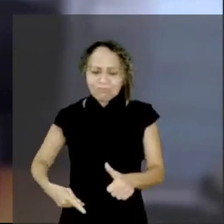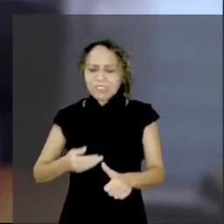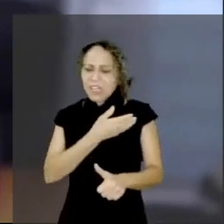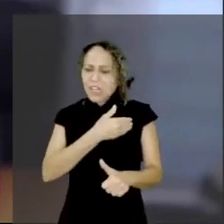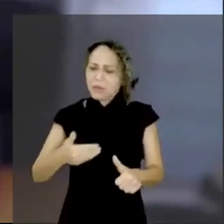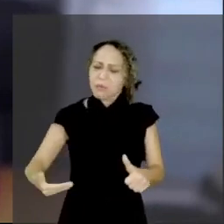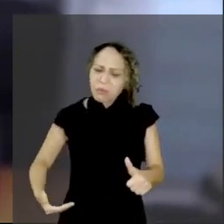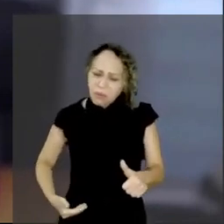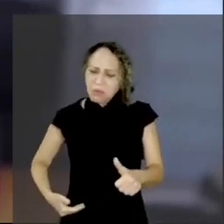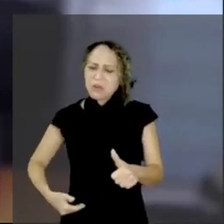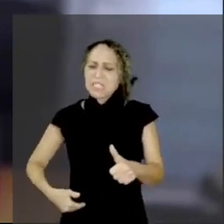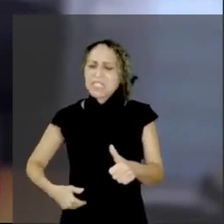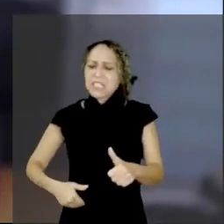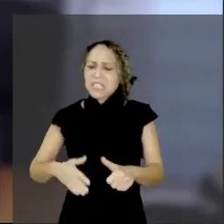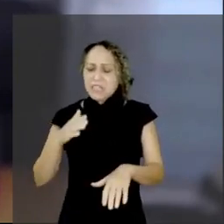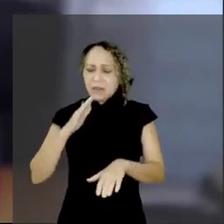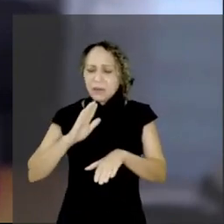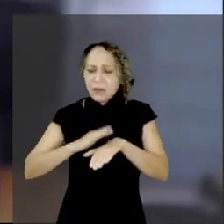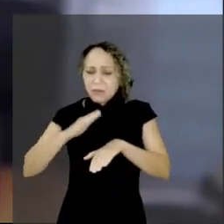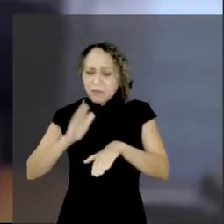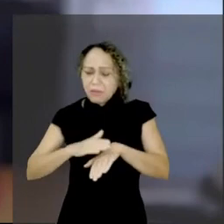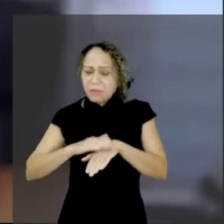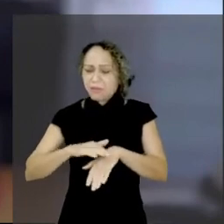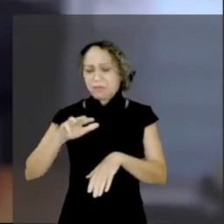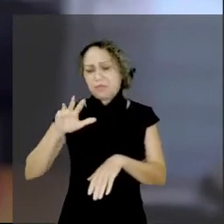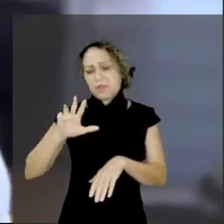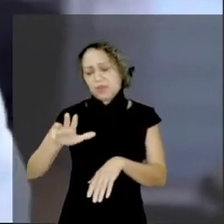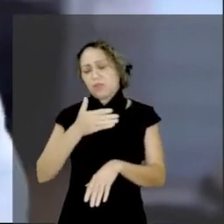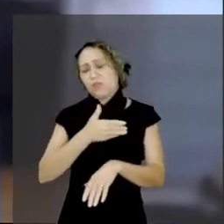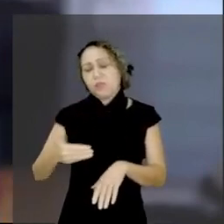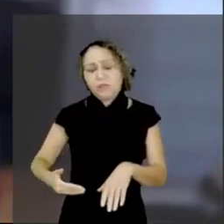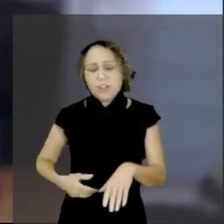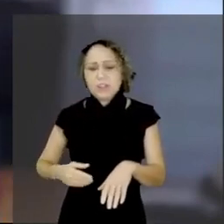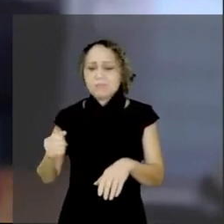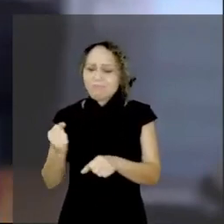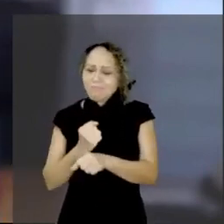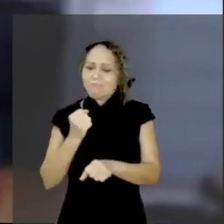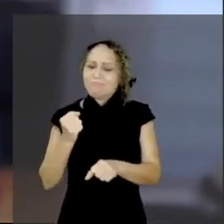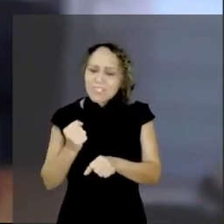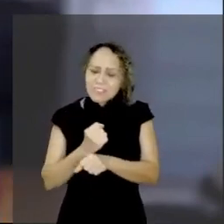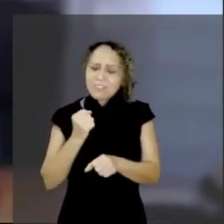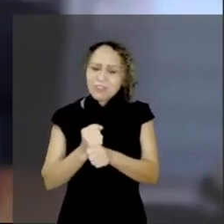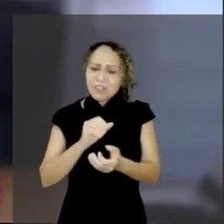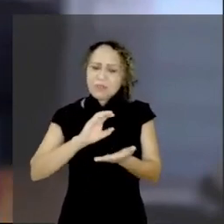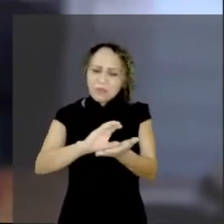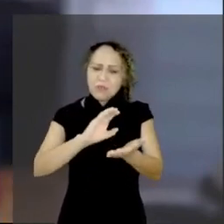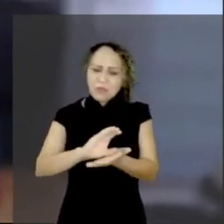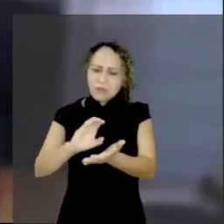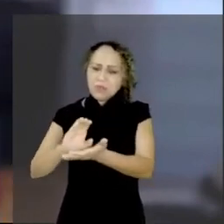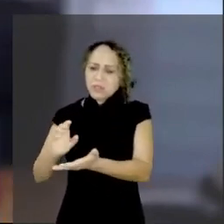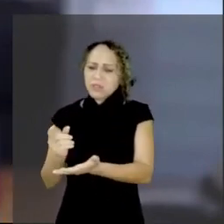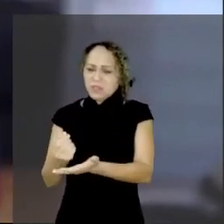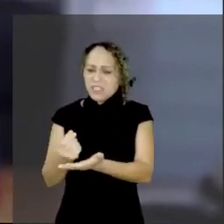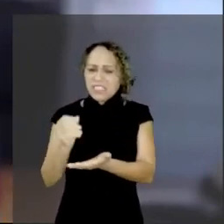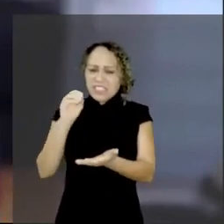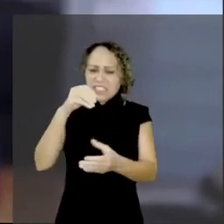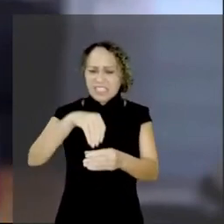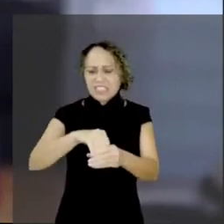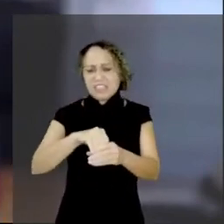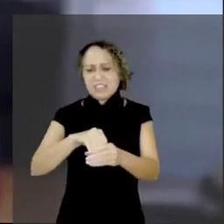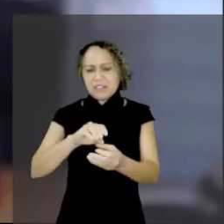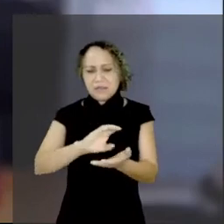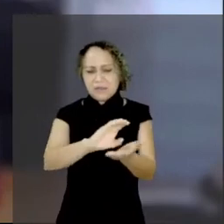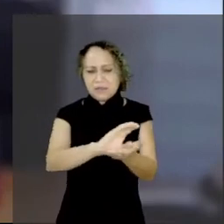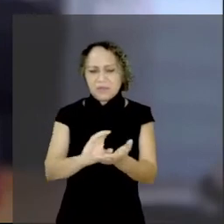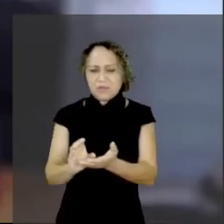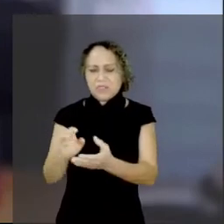para 65, sabe, institutos técnicos federais. A gente não pode esquecer que a gente fez 3 novas universidades em Minas